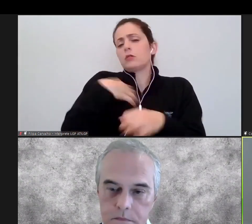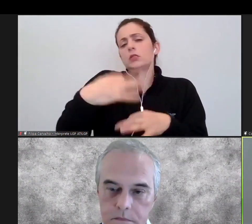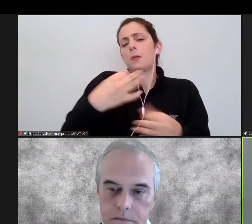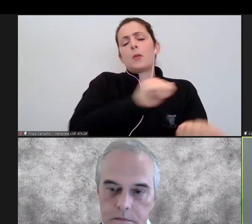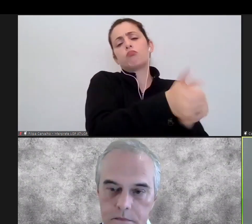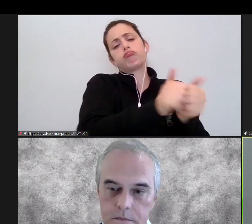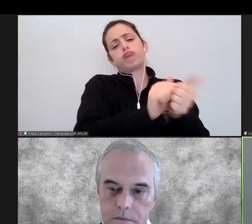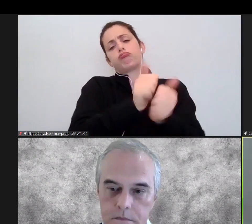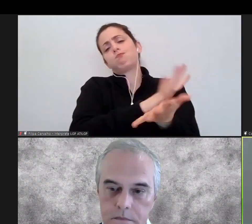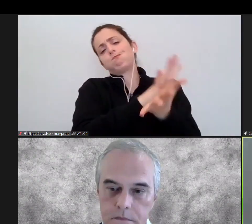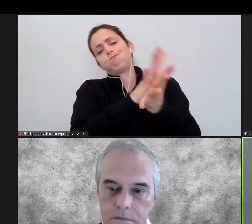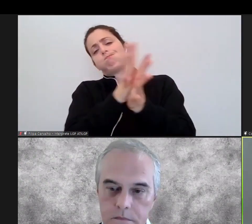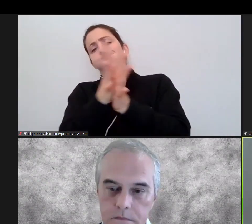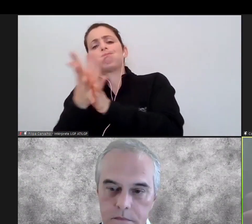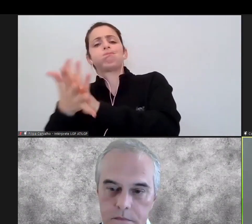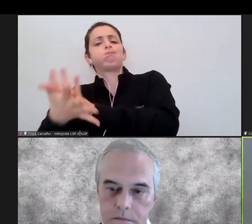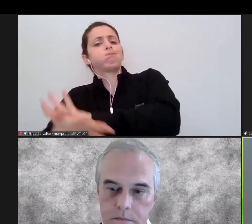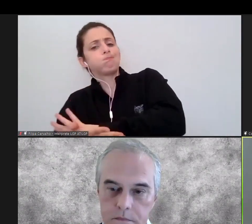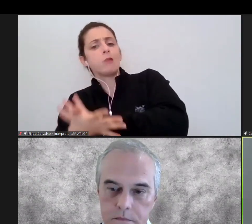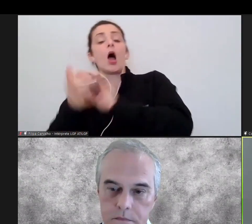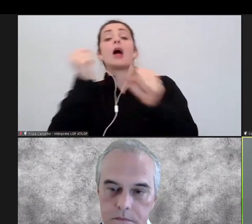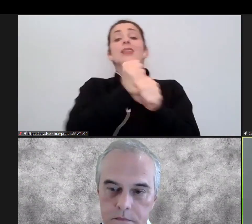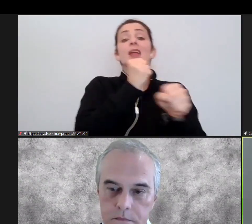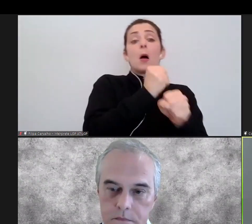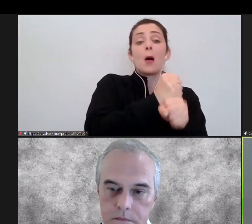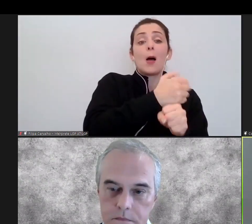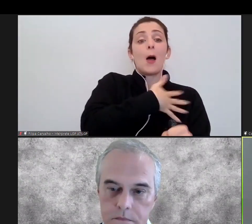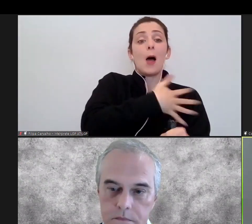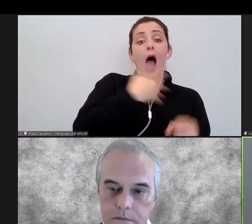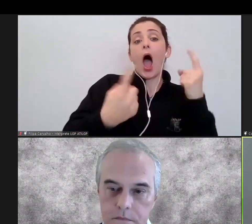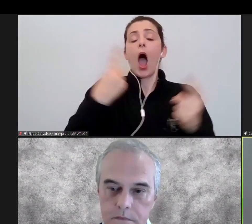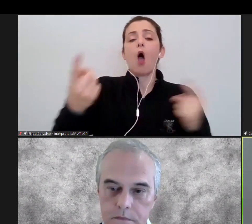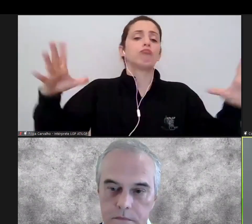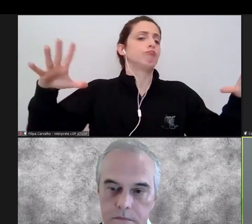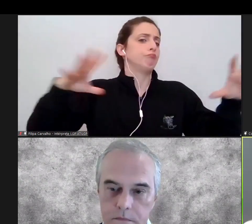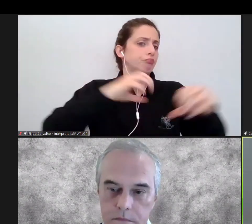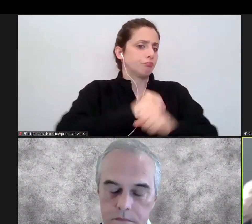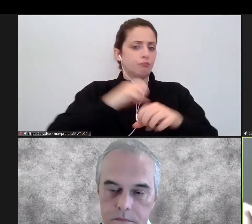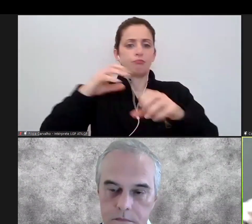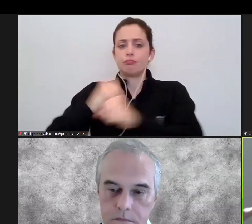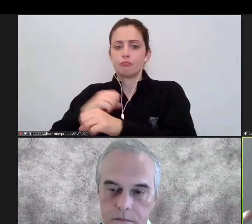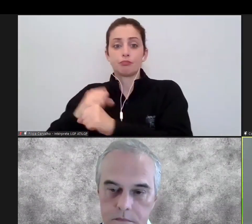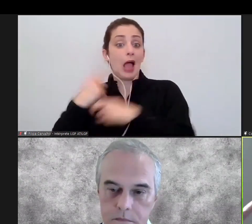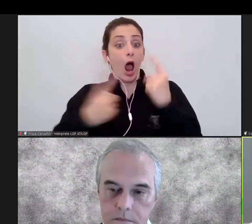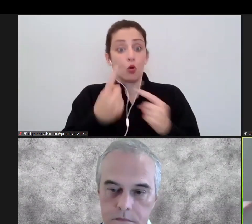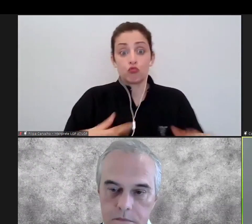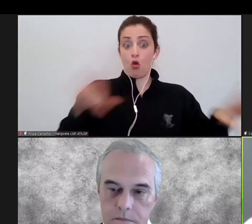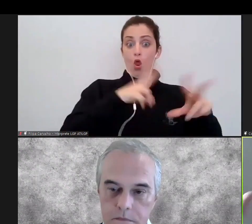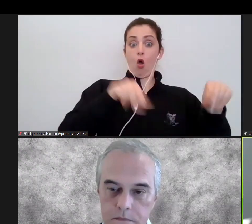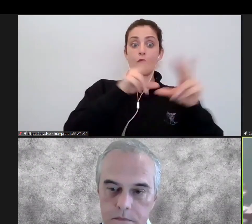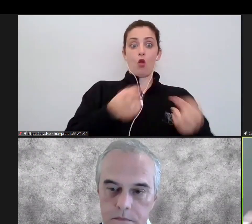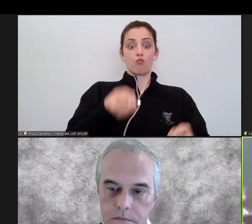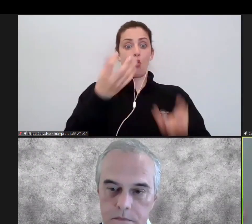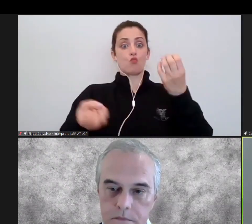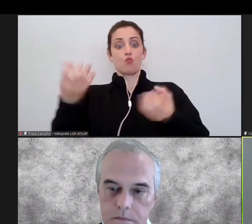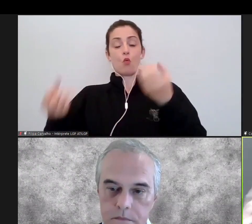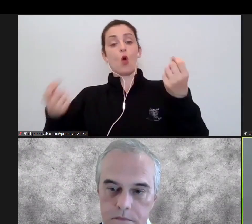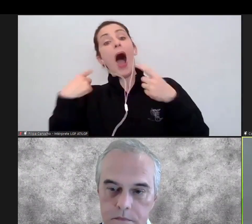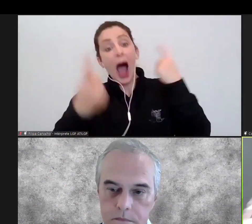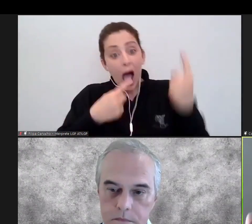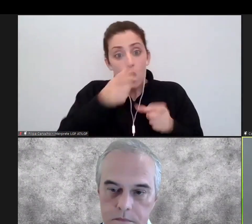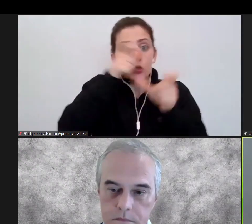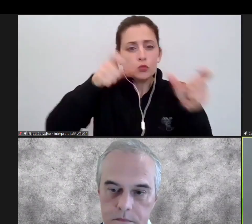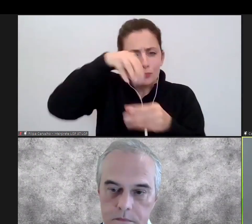alteração, há empregos a desaparecer, há outros a surgir e há muitos que estão a crescer em número de oferta, ou seja, por